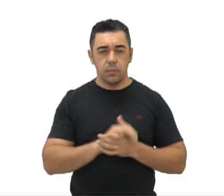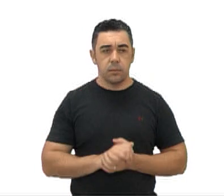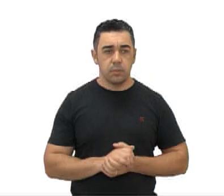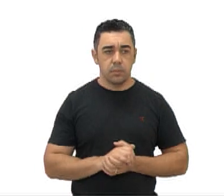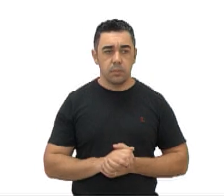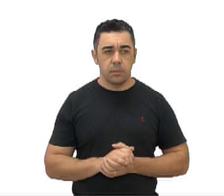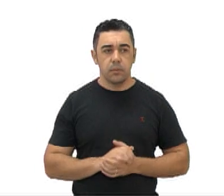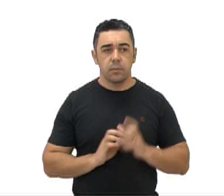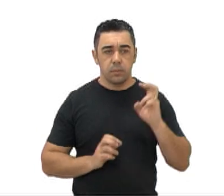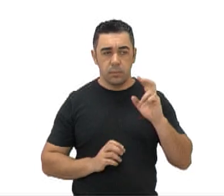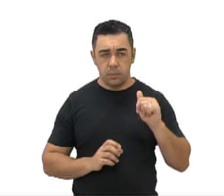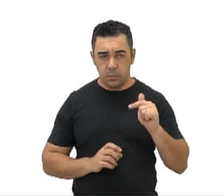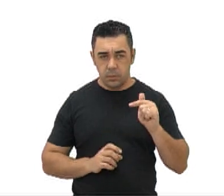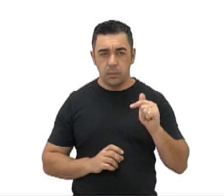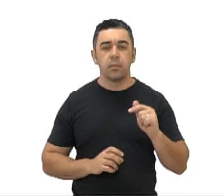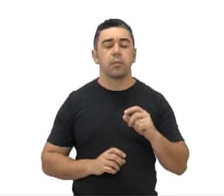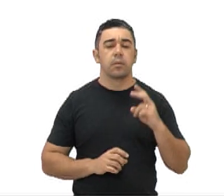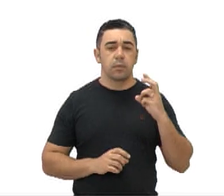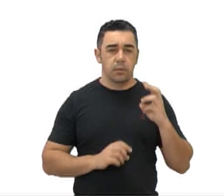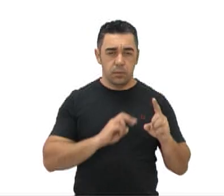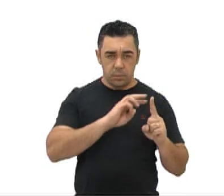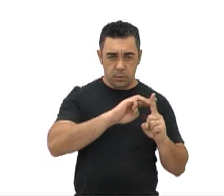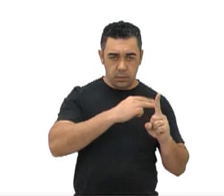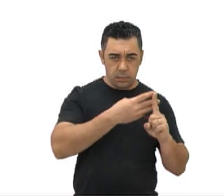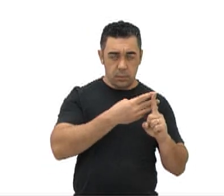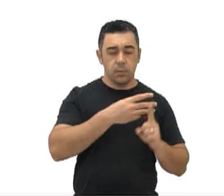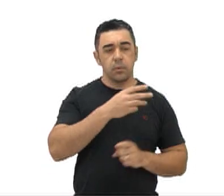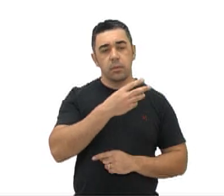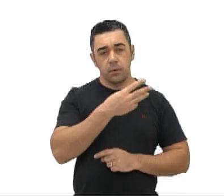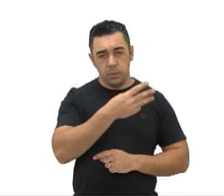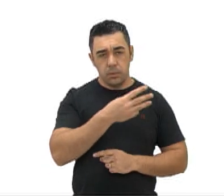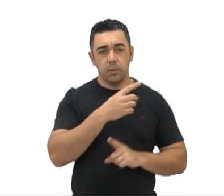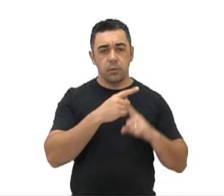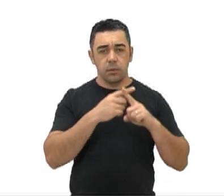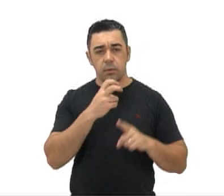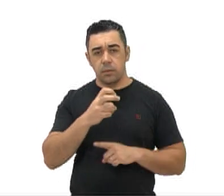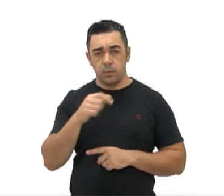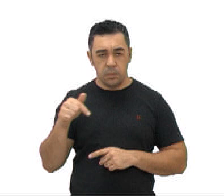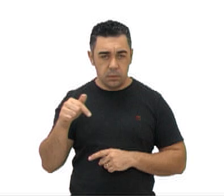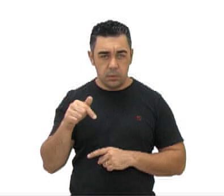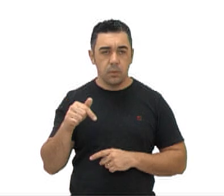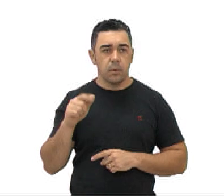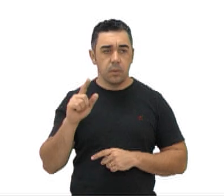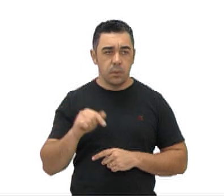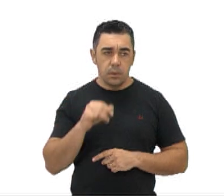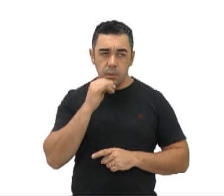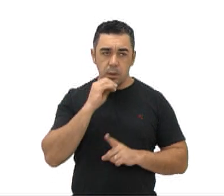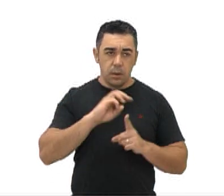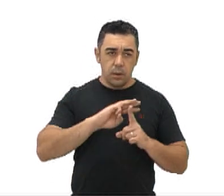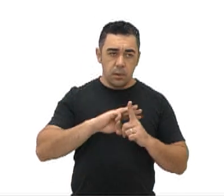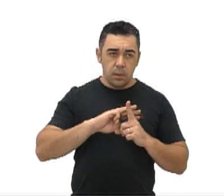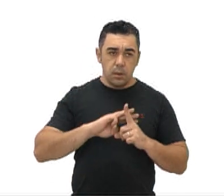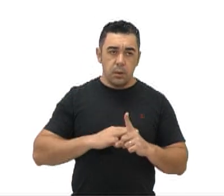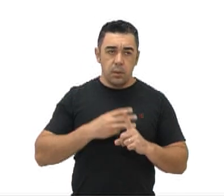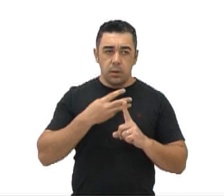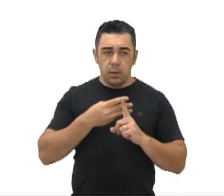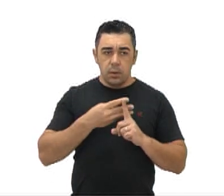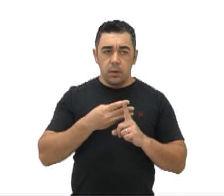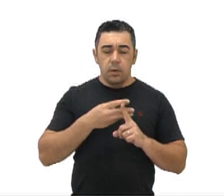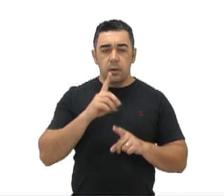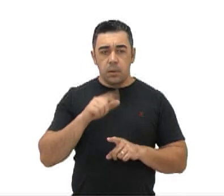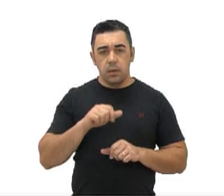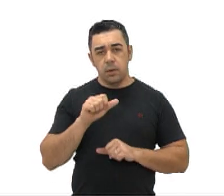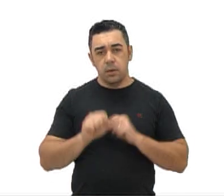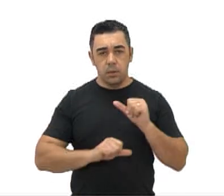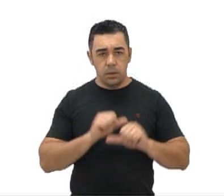número 57, 3 vezes 57 mais 8. Então, todos esses números que alteram, que eles